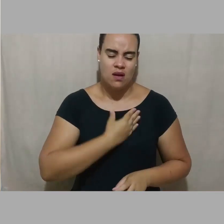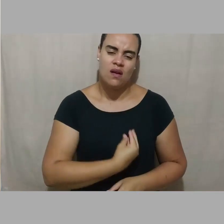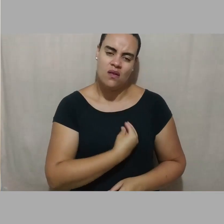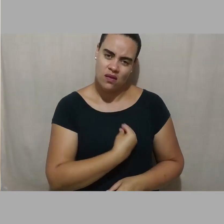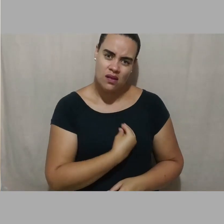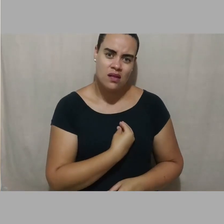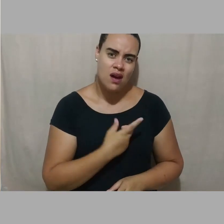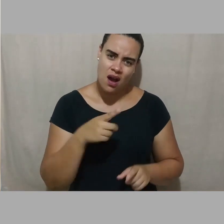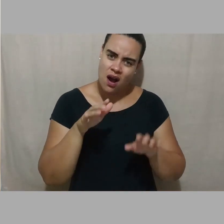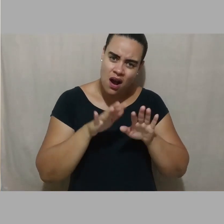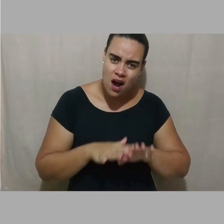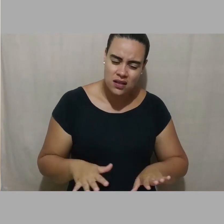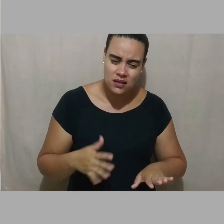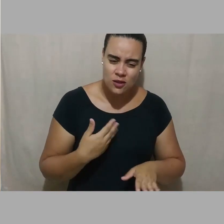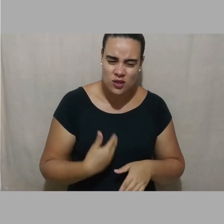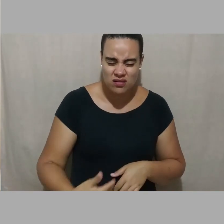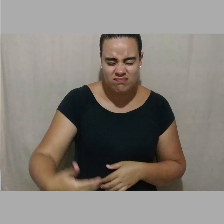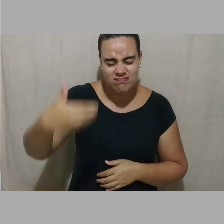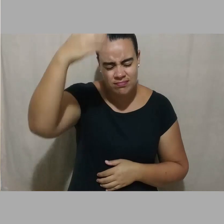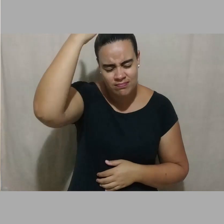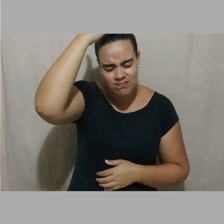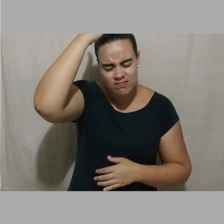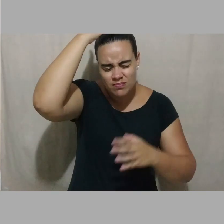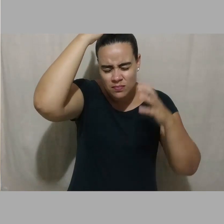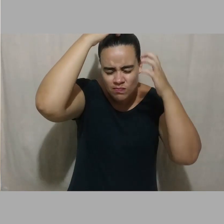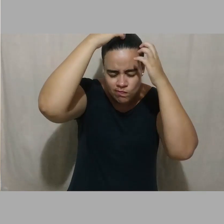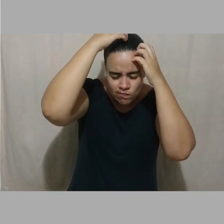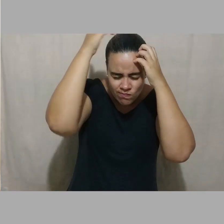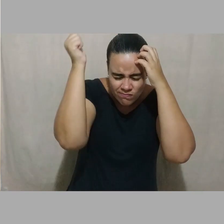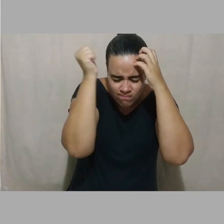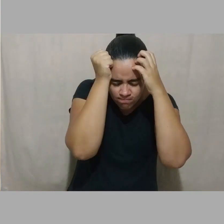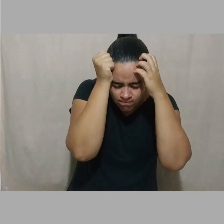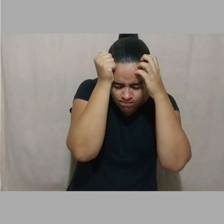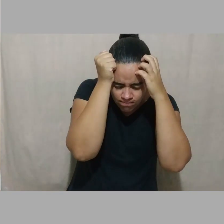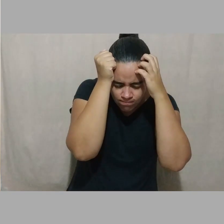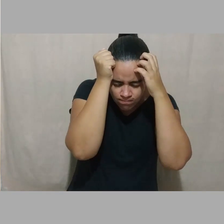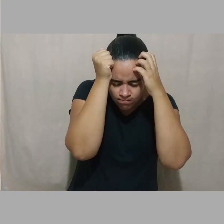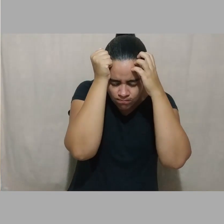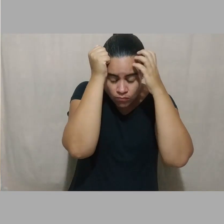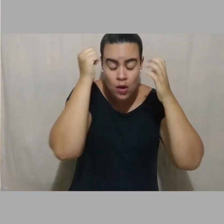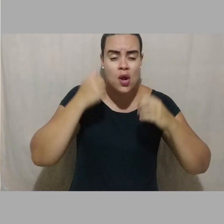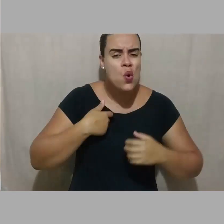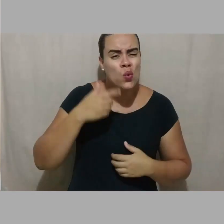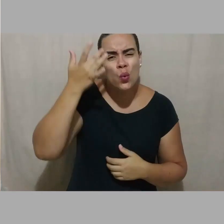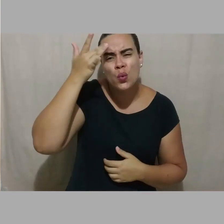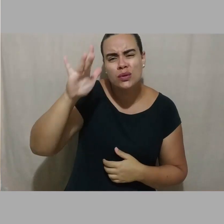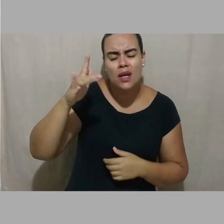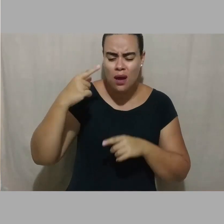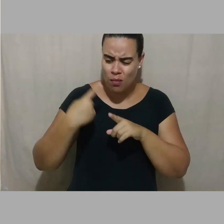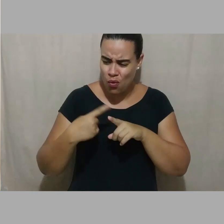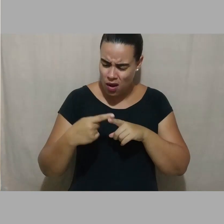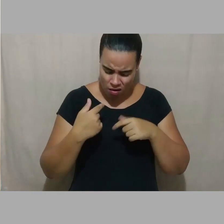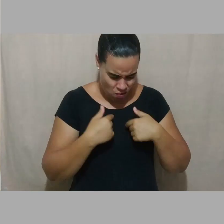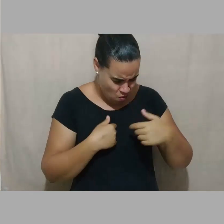minha existência. Foi assim que internalizei um processo de culpa em meu corpo e subjetividade. Me culpava por coisas que